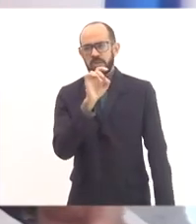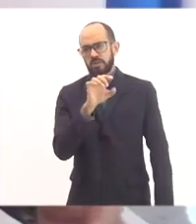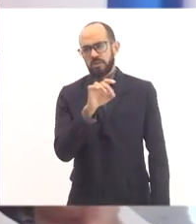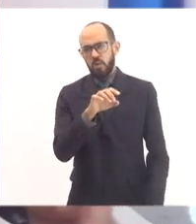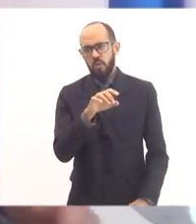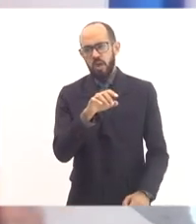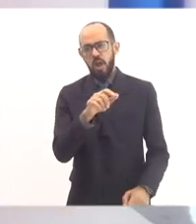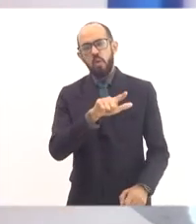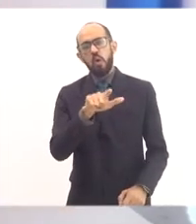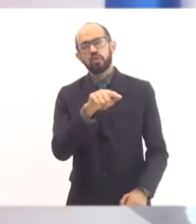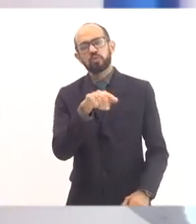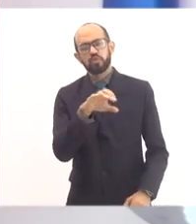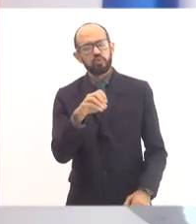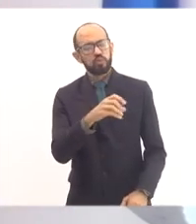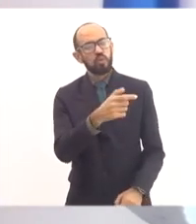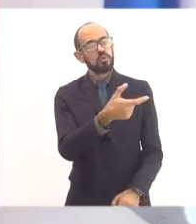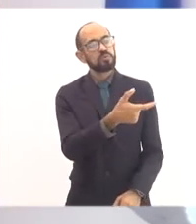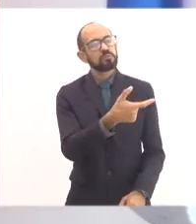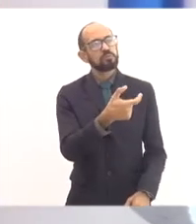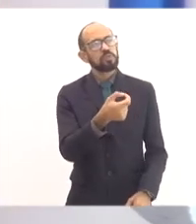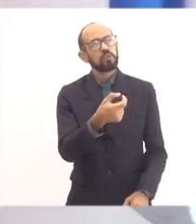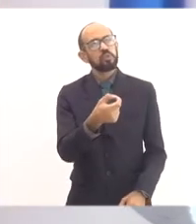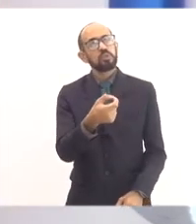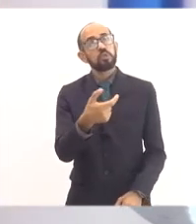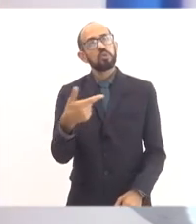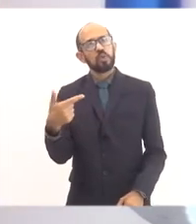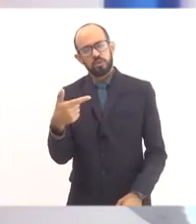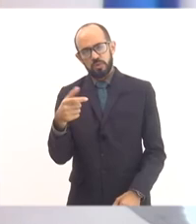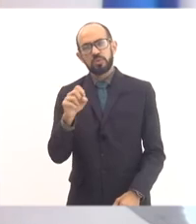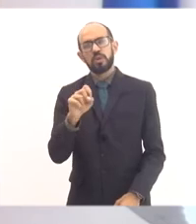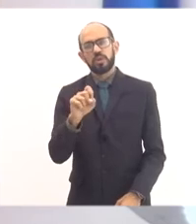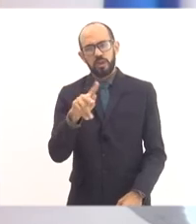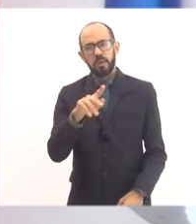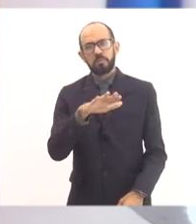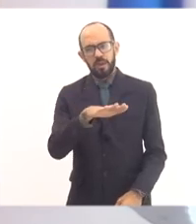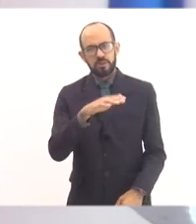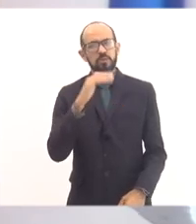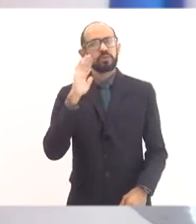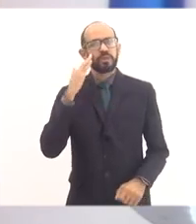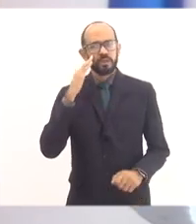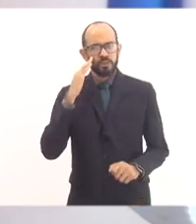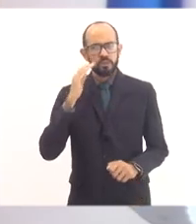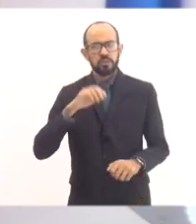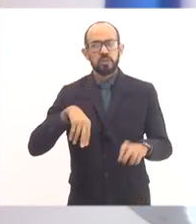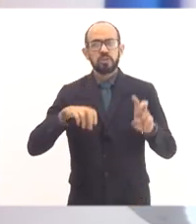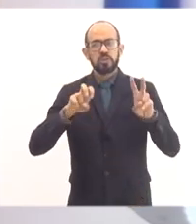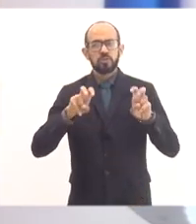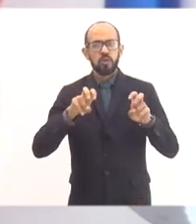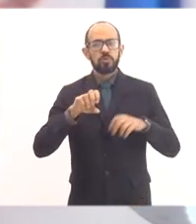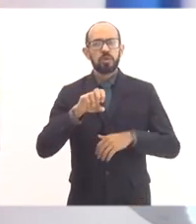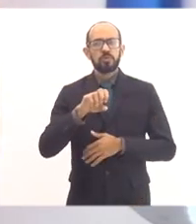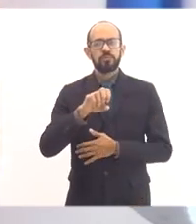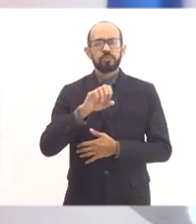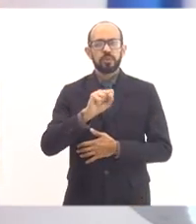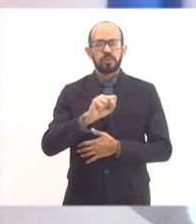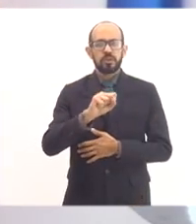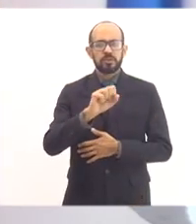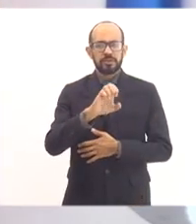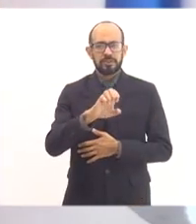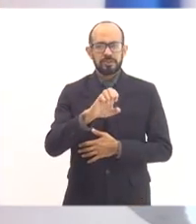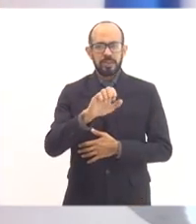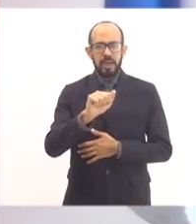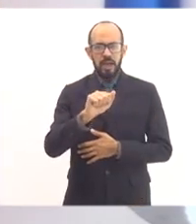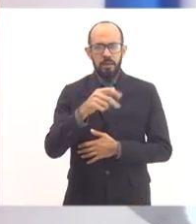concurso de 2002. Mas eu externei esse sentimento em relação à CEAP, que também tinha 2003, muito próximo ao teu